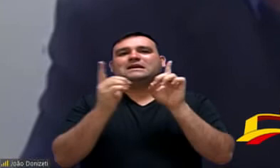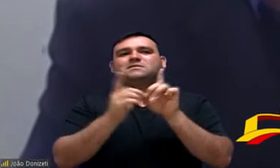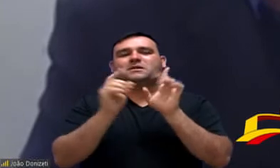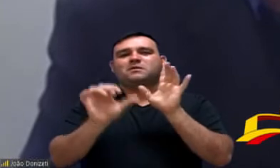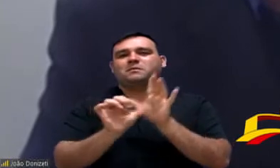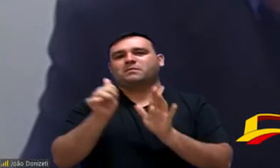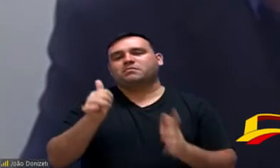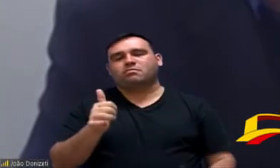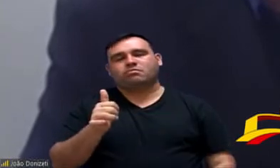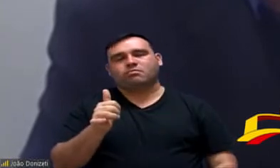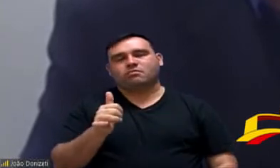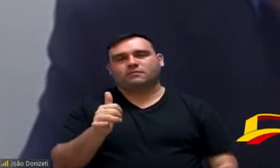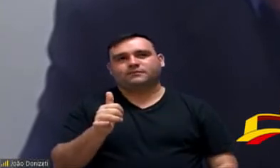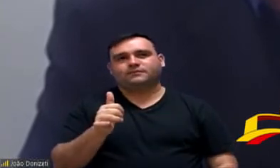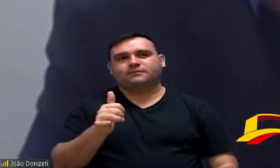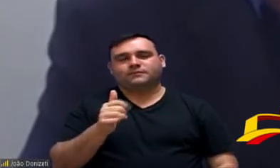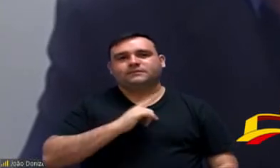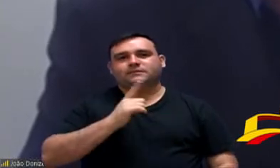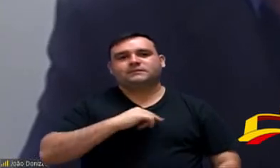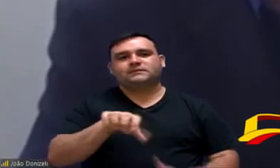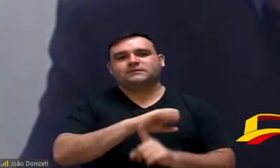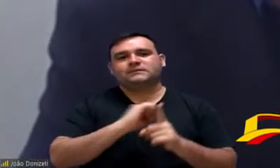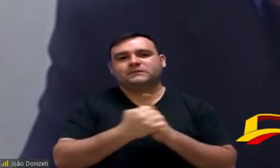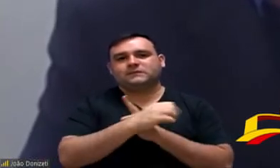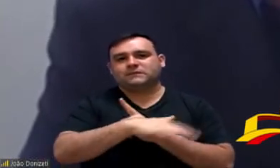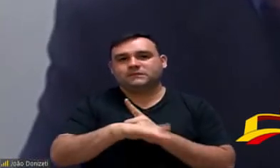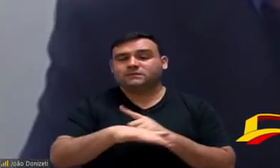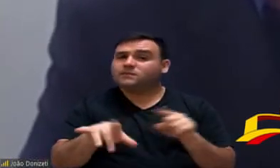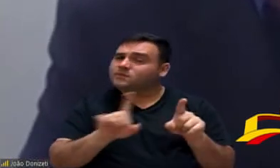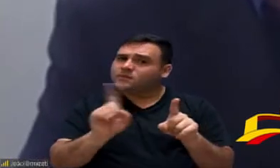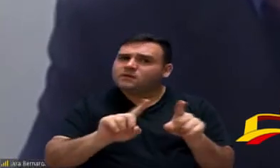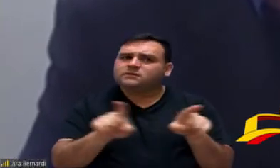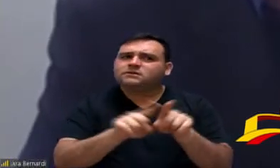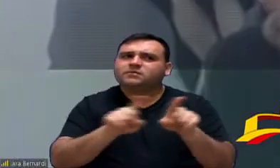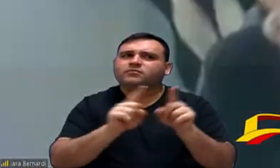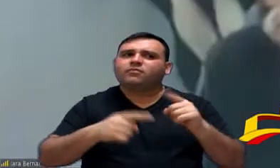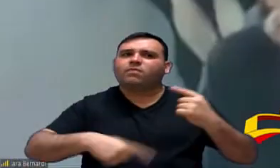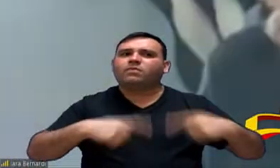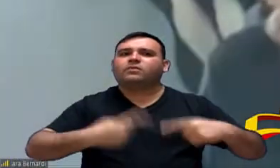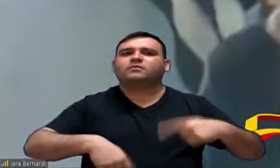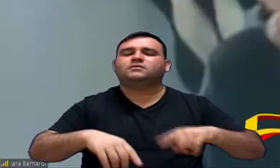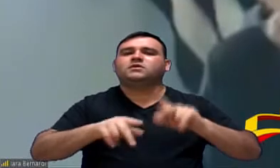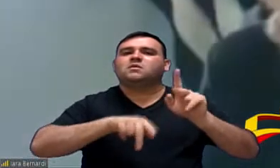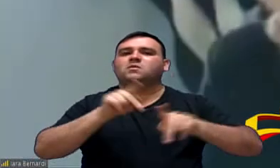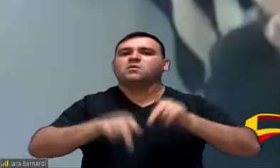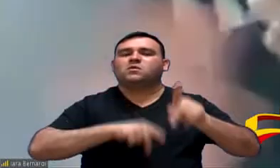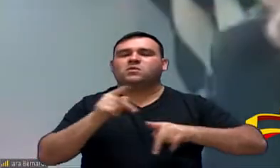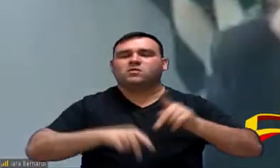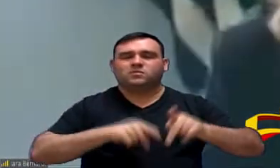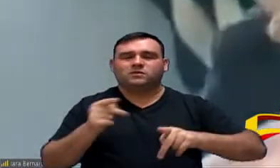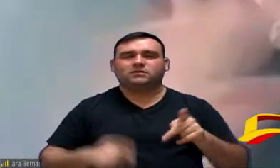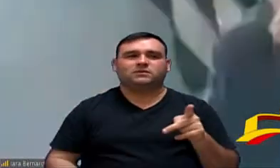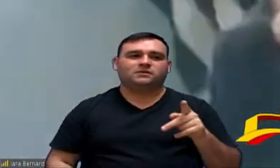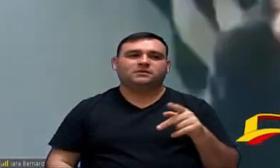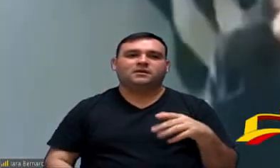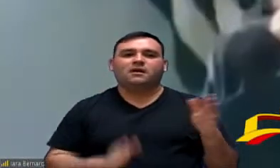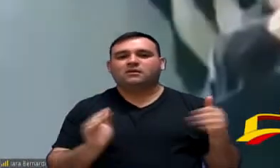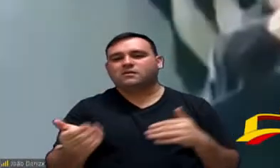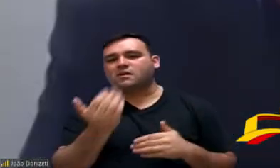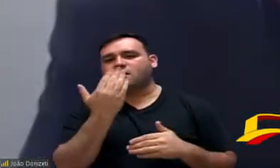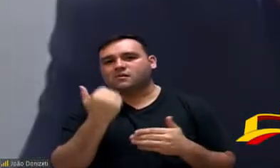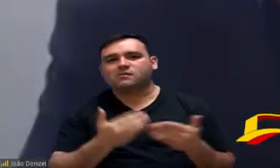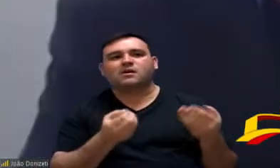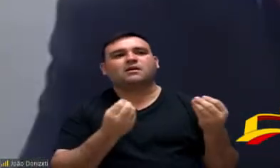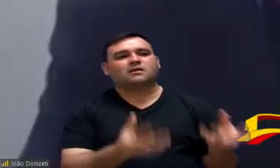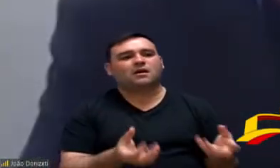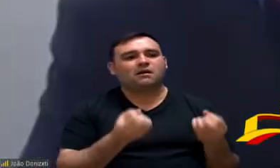primário de assistência social, mas que se torne política pública, básica. Não só esse atendimento emergencial de